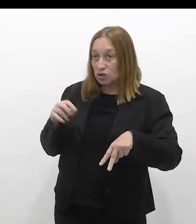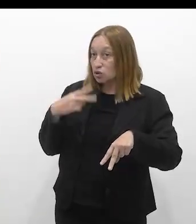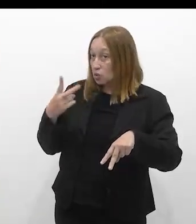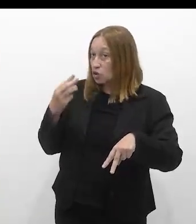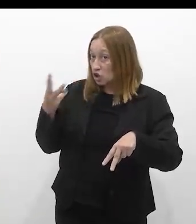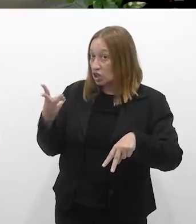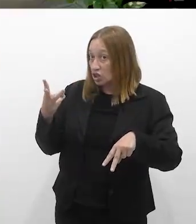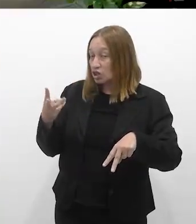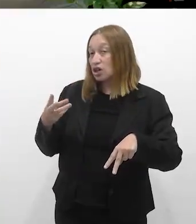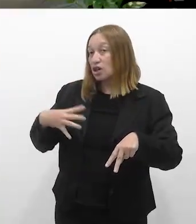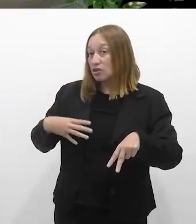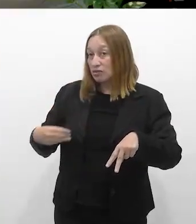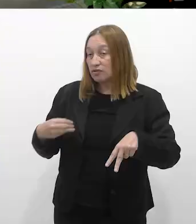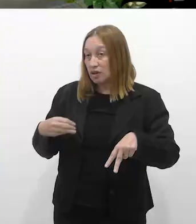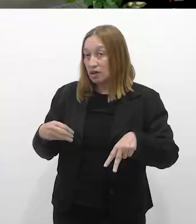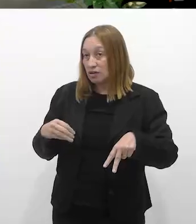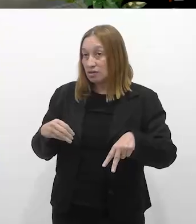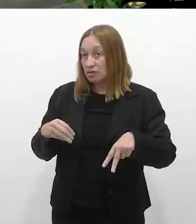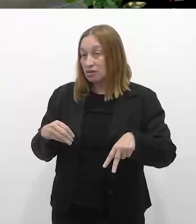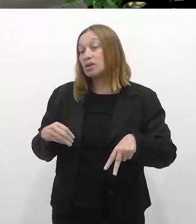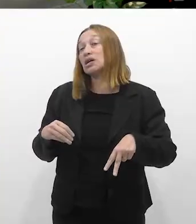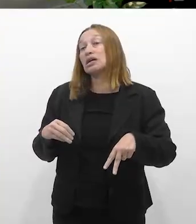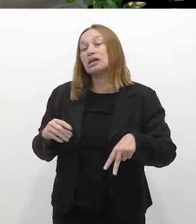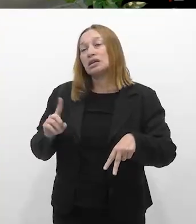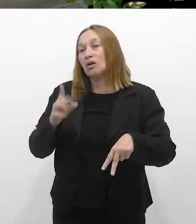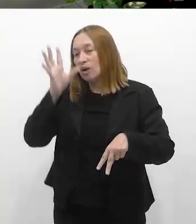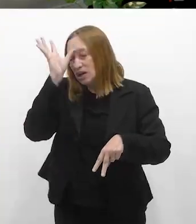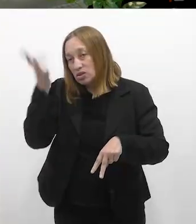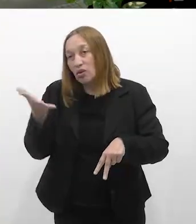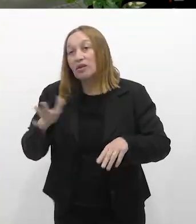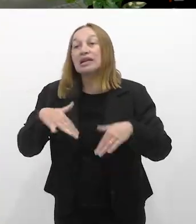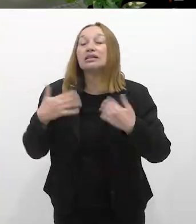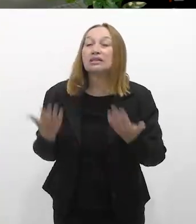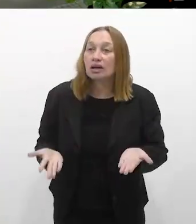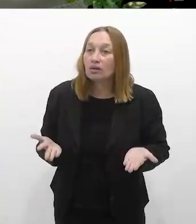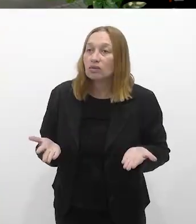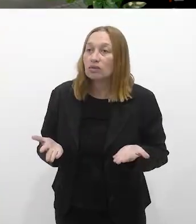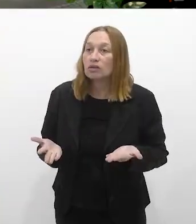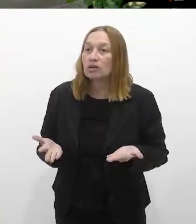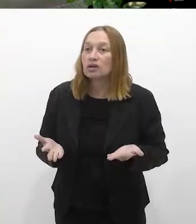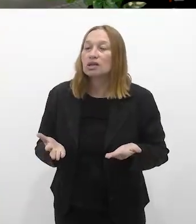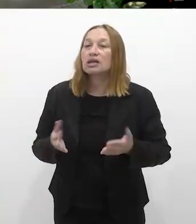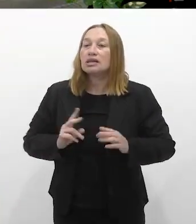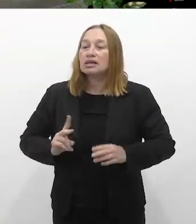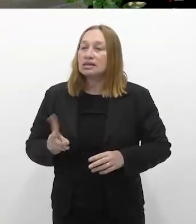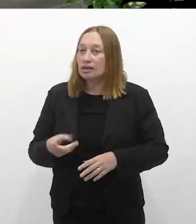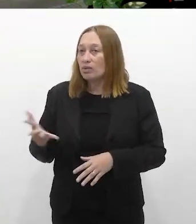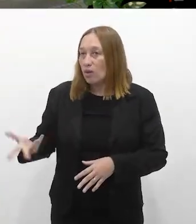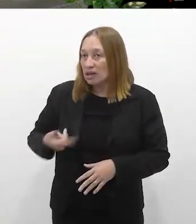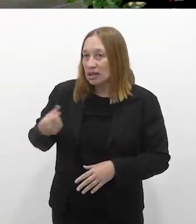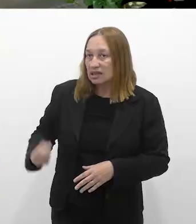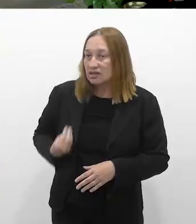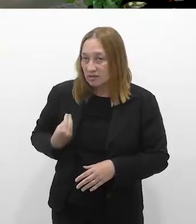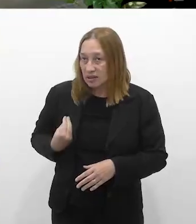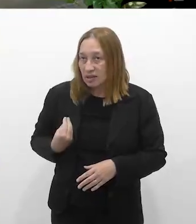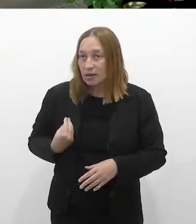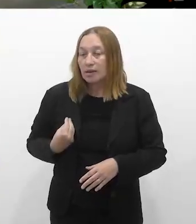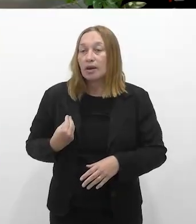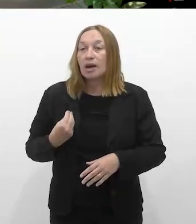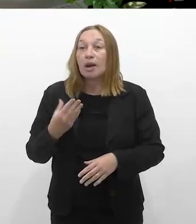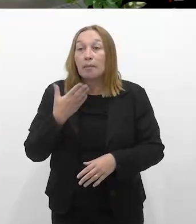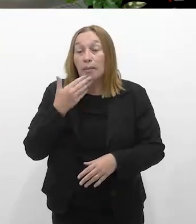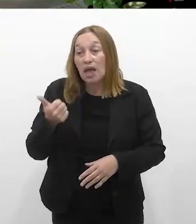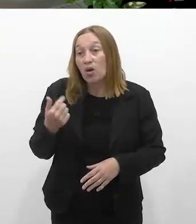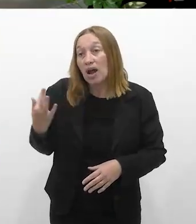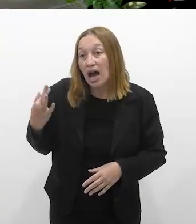também. Então, nem a gravidez mais parece que é um negócio que resolve. Então, o foco é sempre qualidade de vida e tem